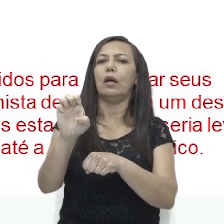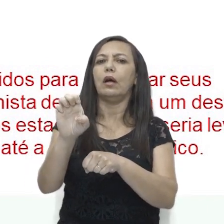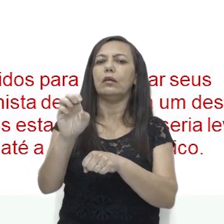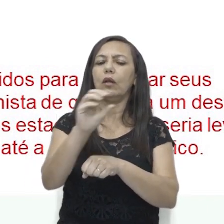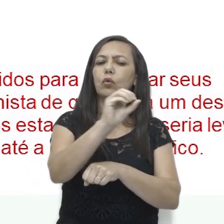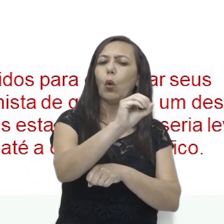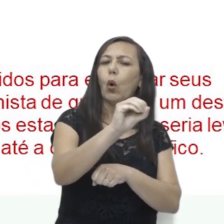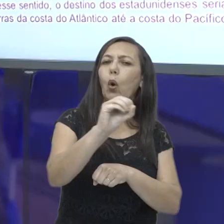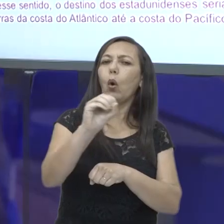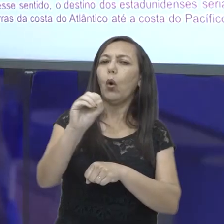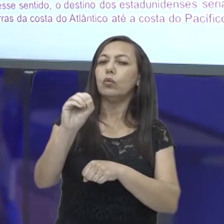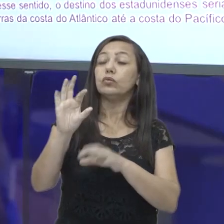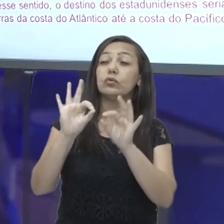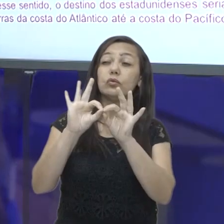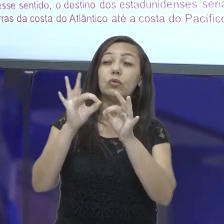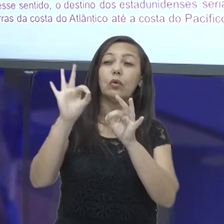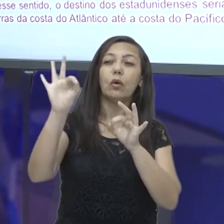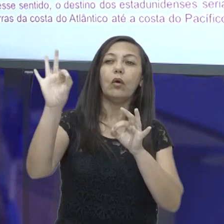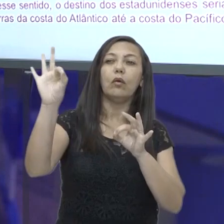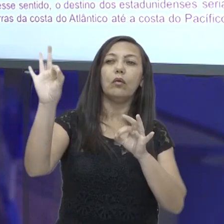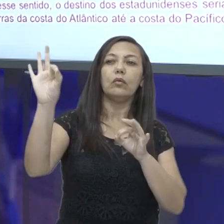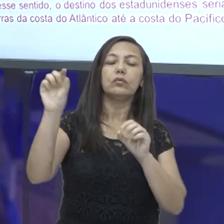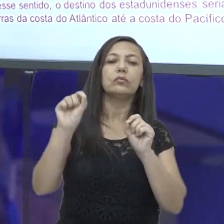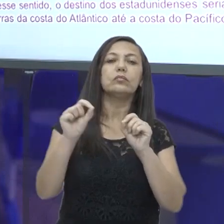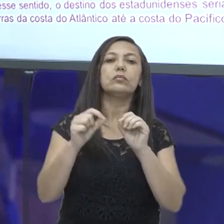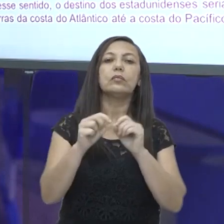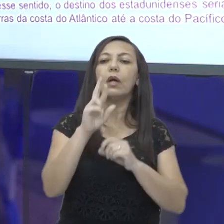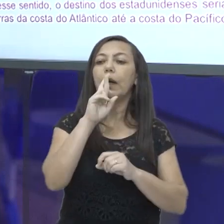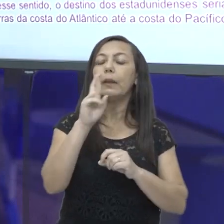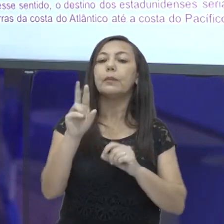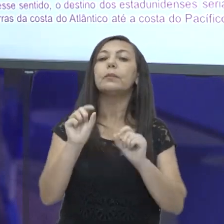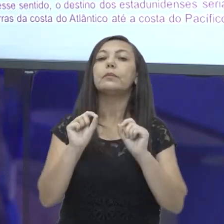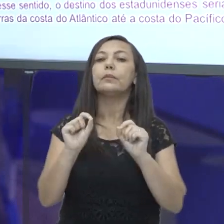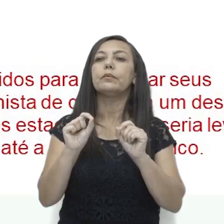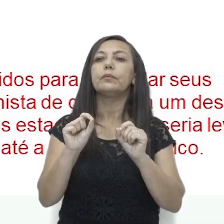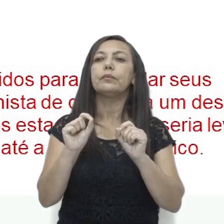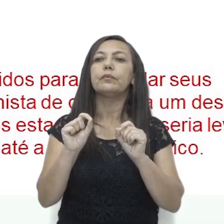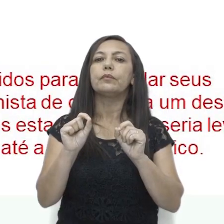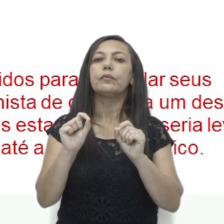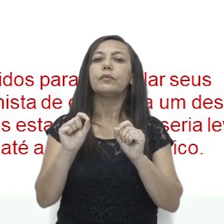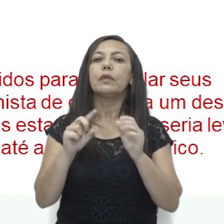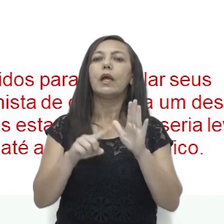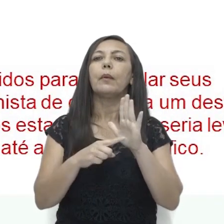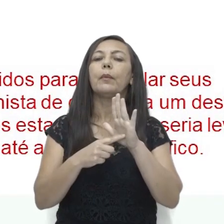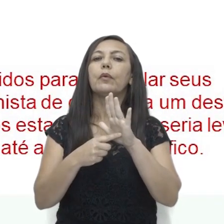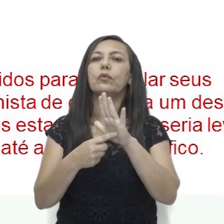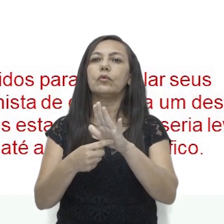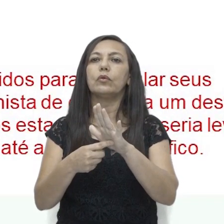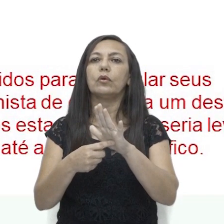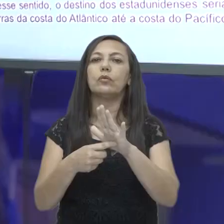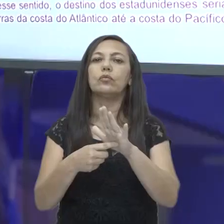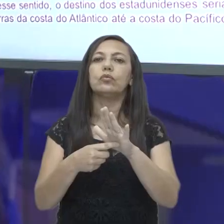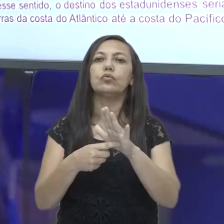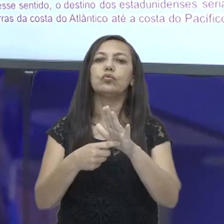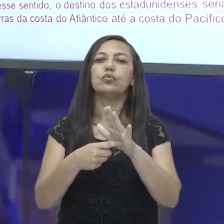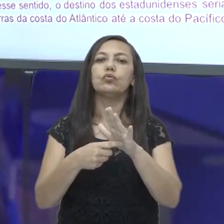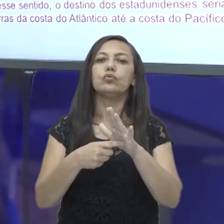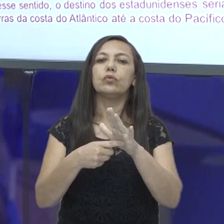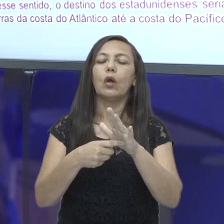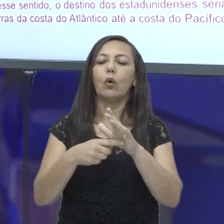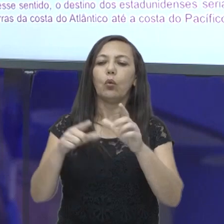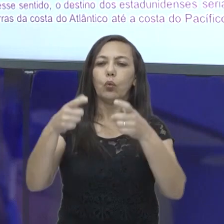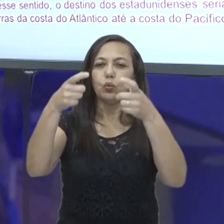oeste distante, tá bom? Uma dessas respostas vocês podem colocar a grande densidade demográfica. O que é isso, professor?